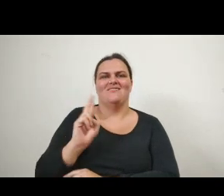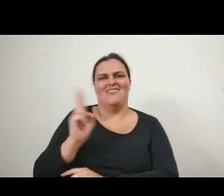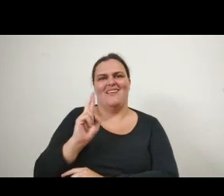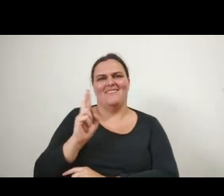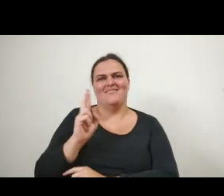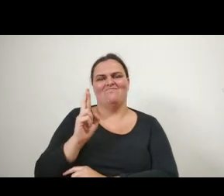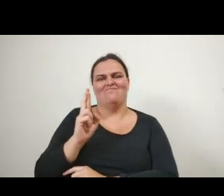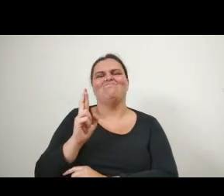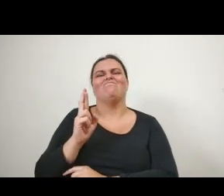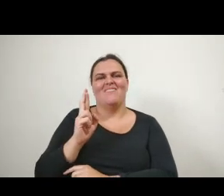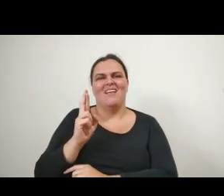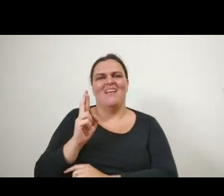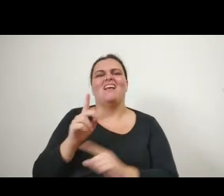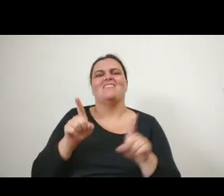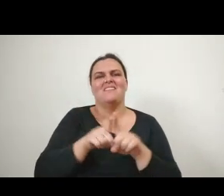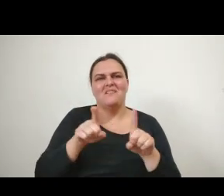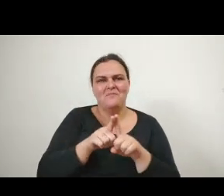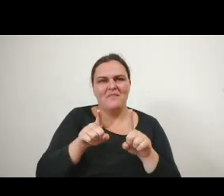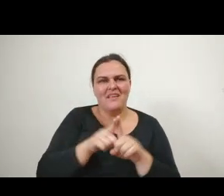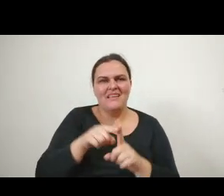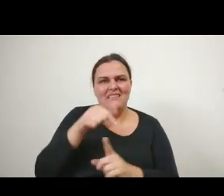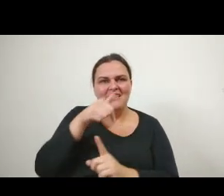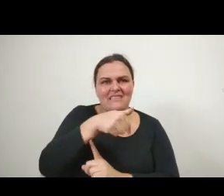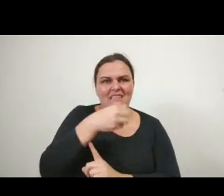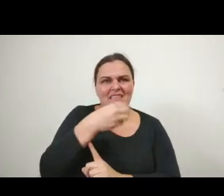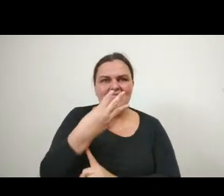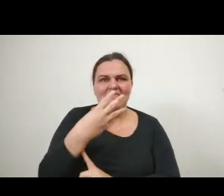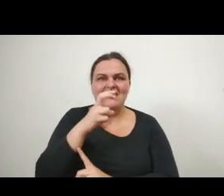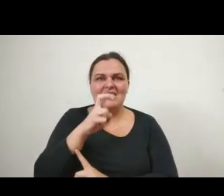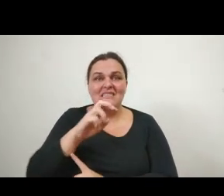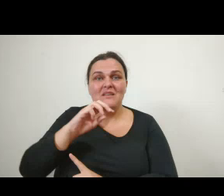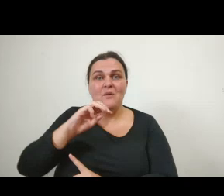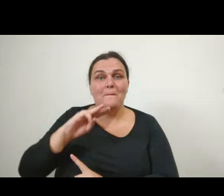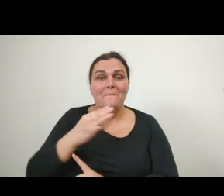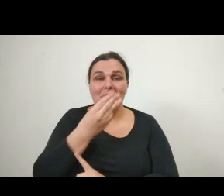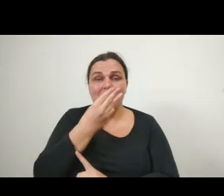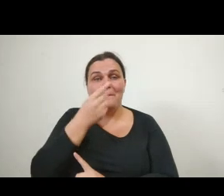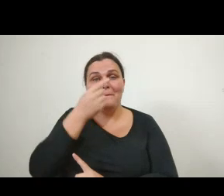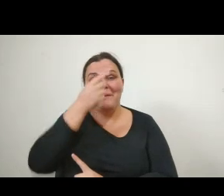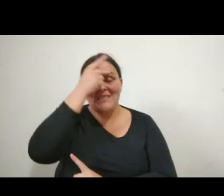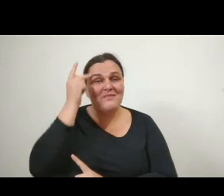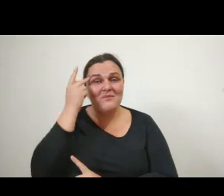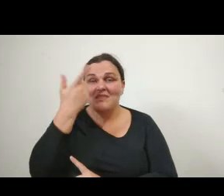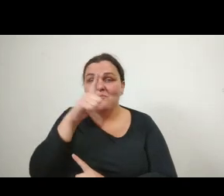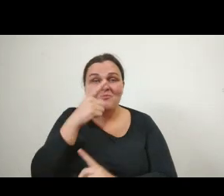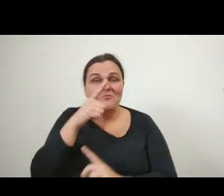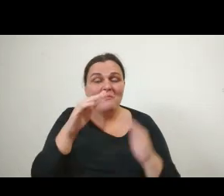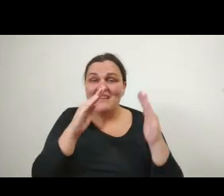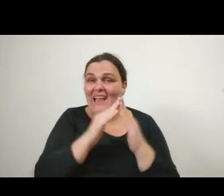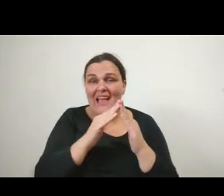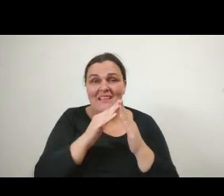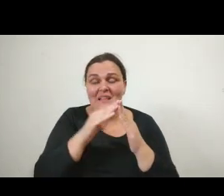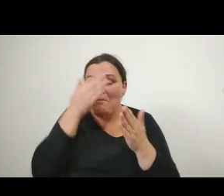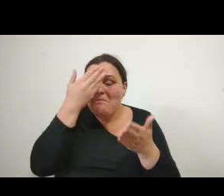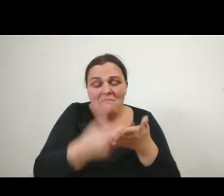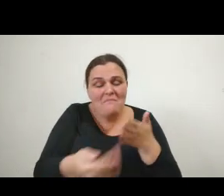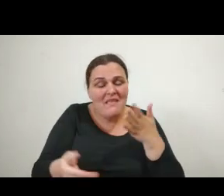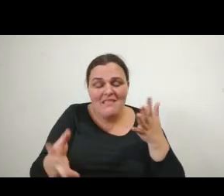735,5 mil pessoas desalojadas ou desabrigadas, né? Uma estimativa aí, o número de pessoas,